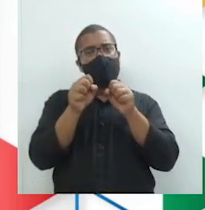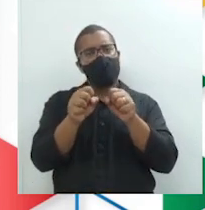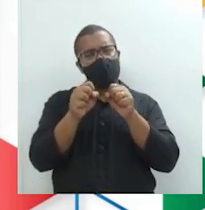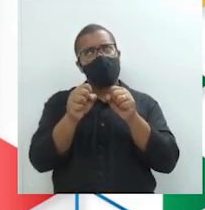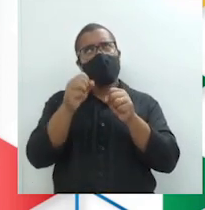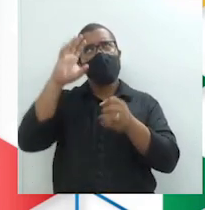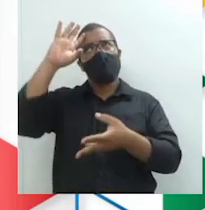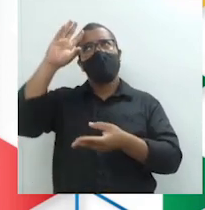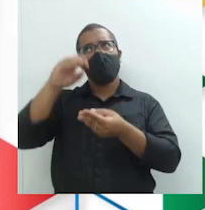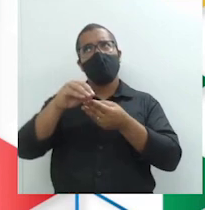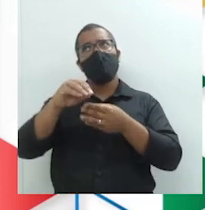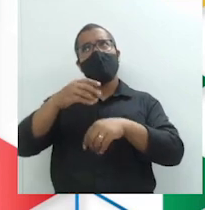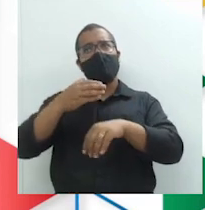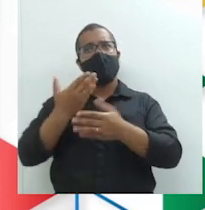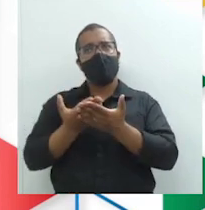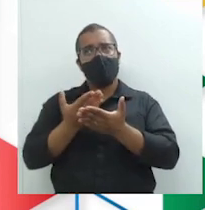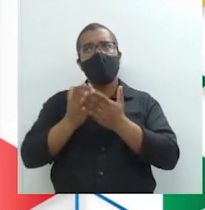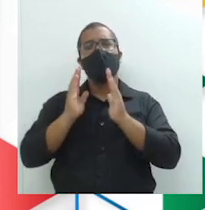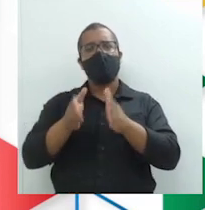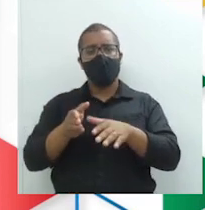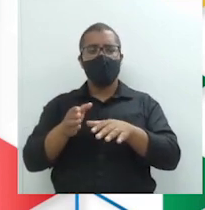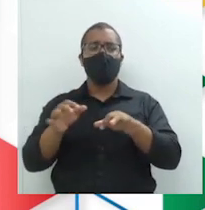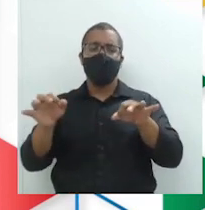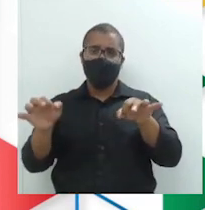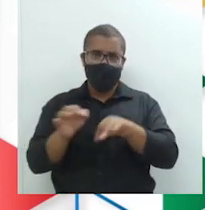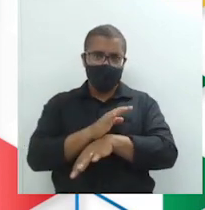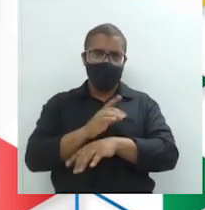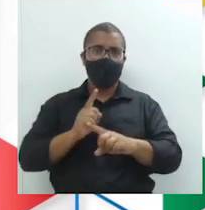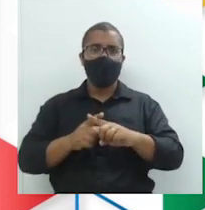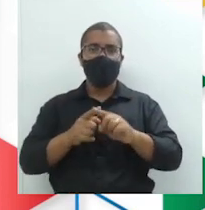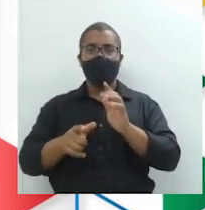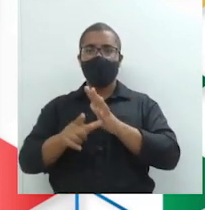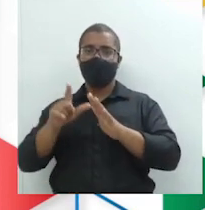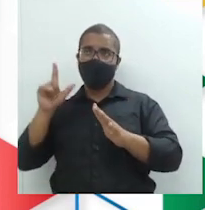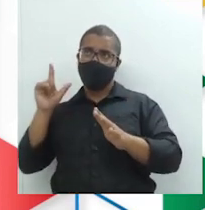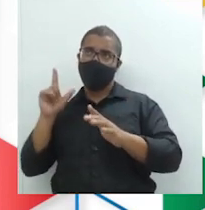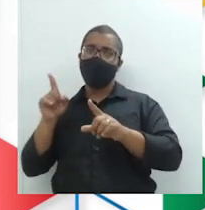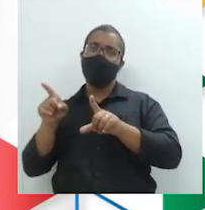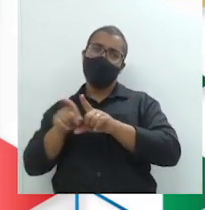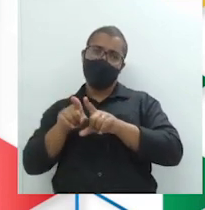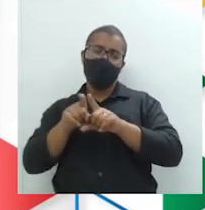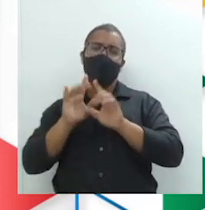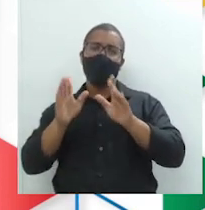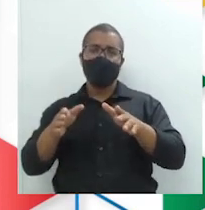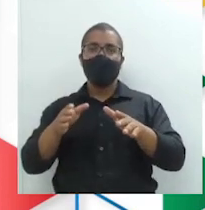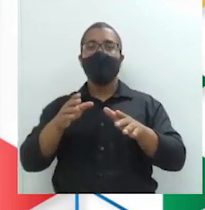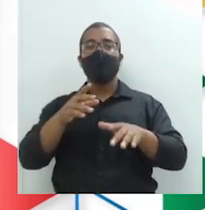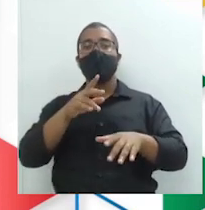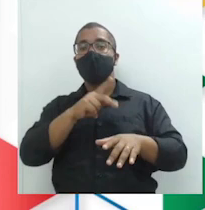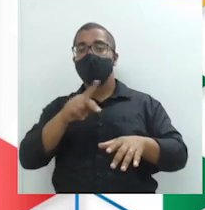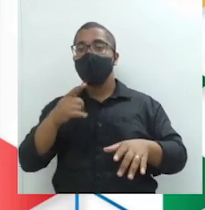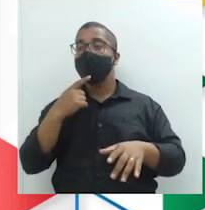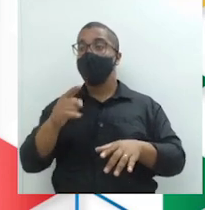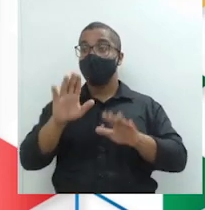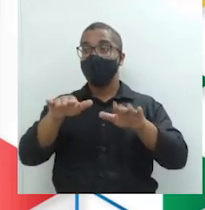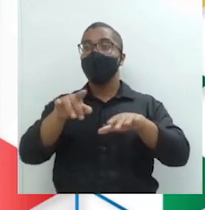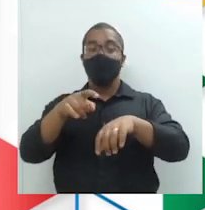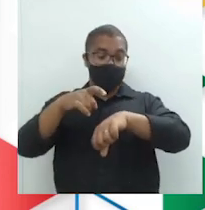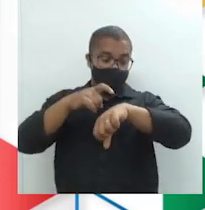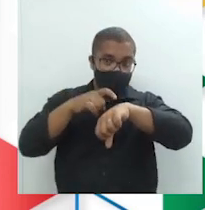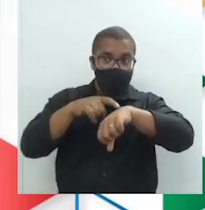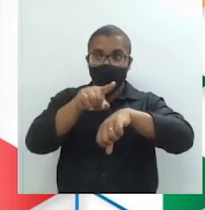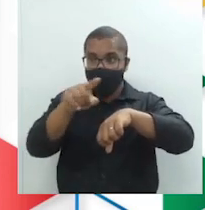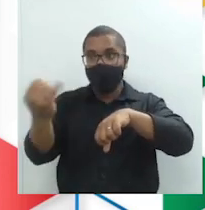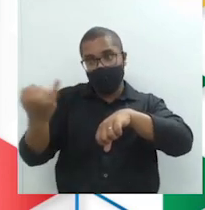subentender que a aula já devia ter terminado, ou que ela havia pedido também para lembrá-la da hora de iniciar a